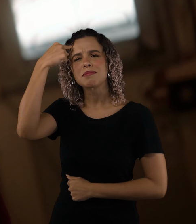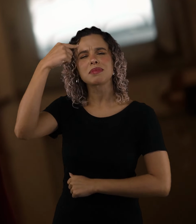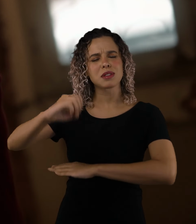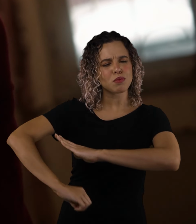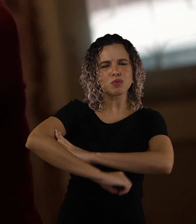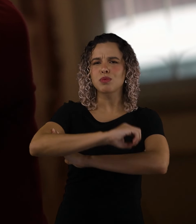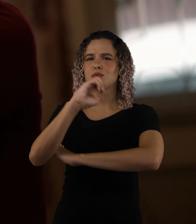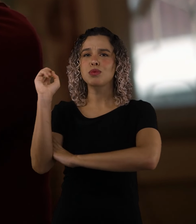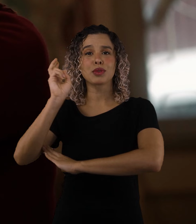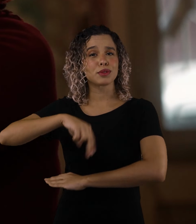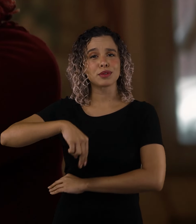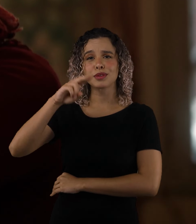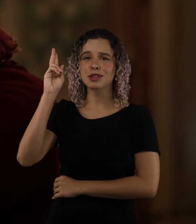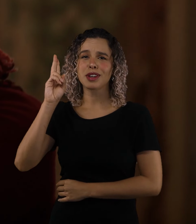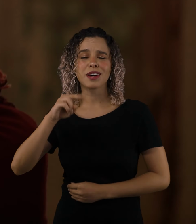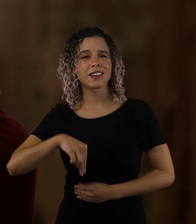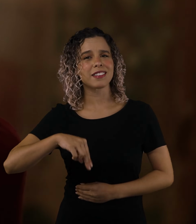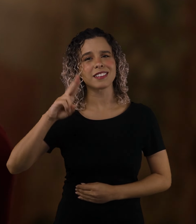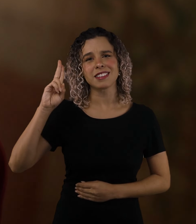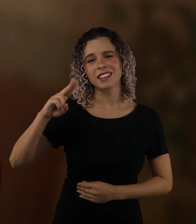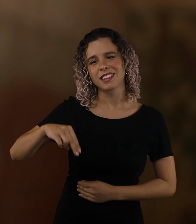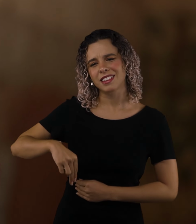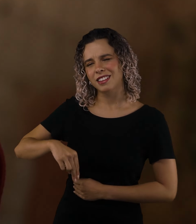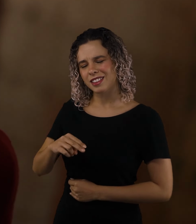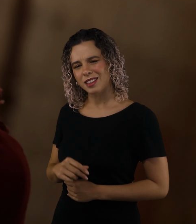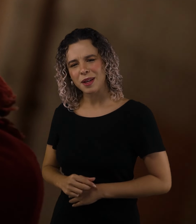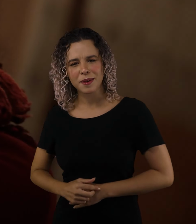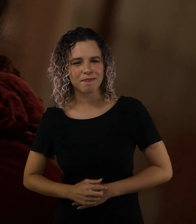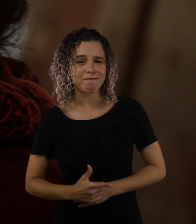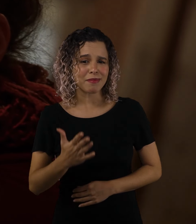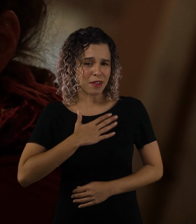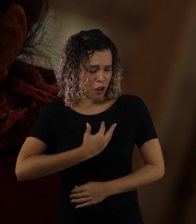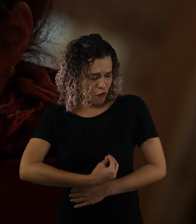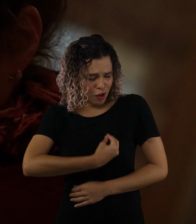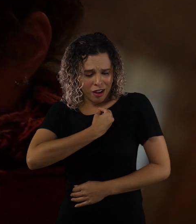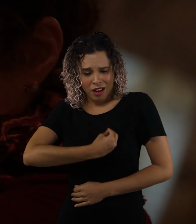Anda pelo corredor com as mãos na cabeça, desnorteada.